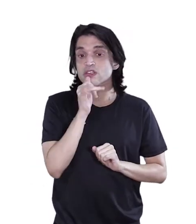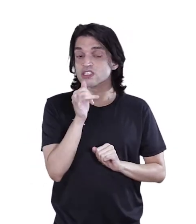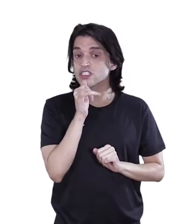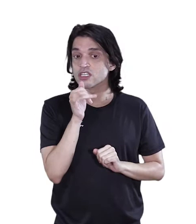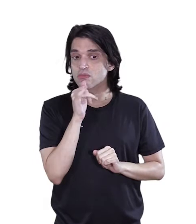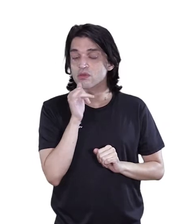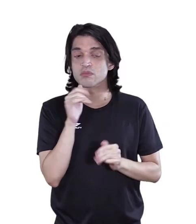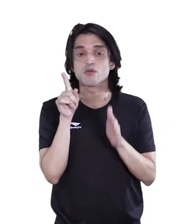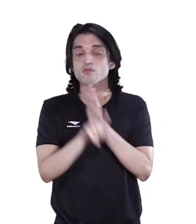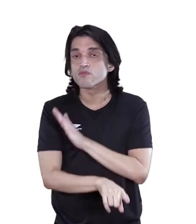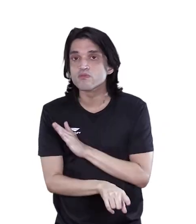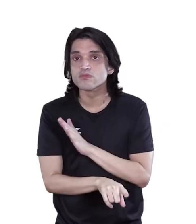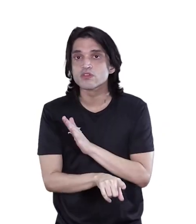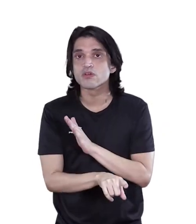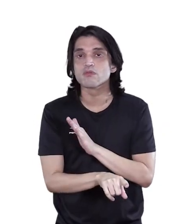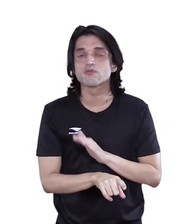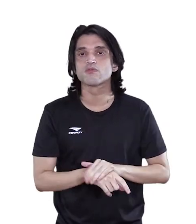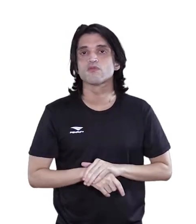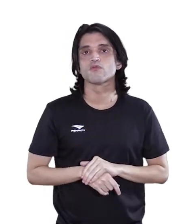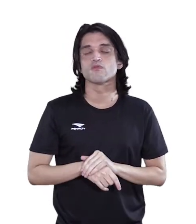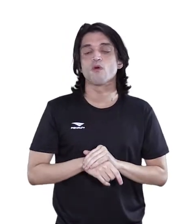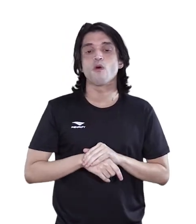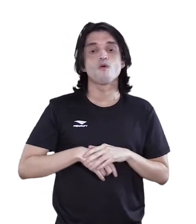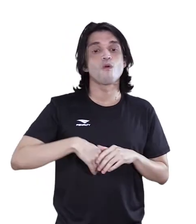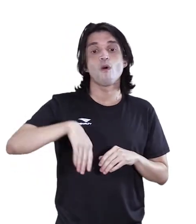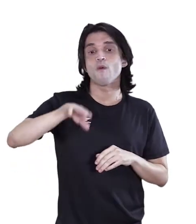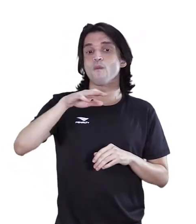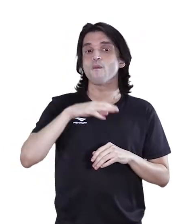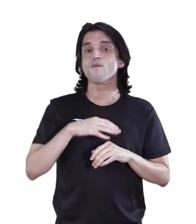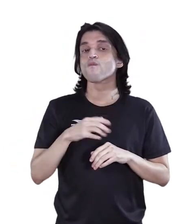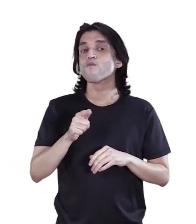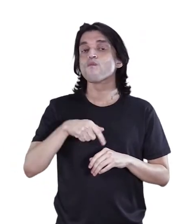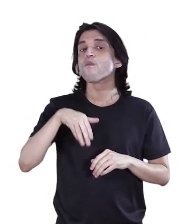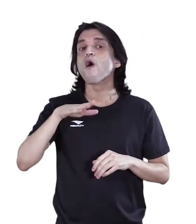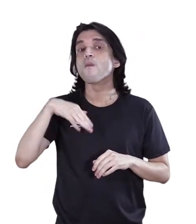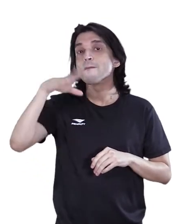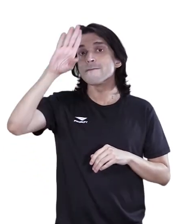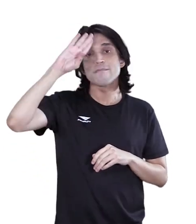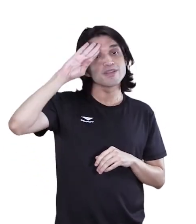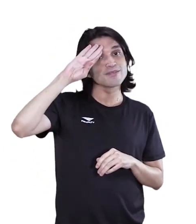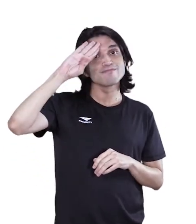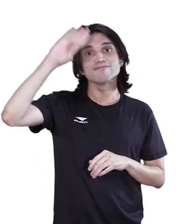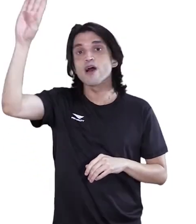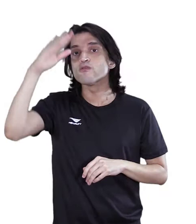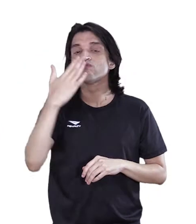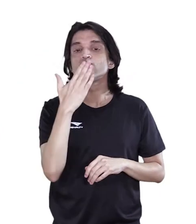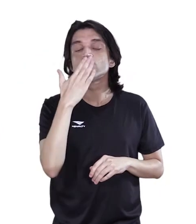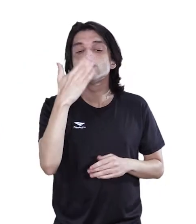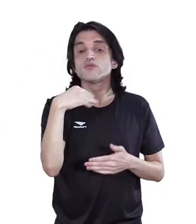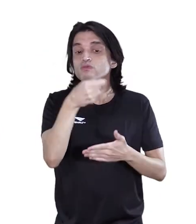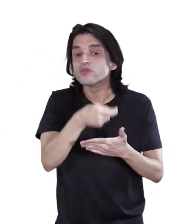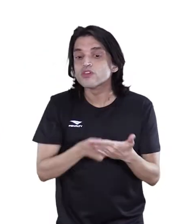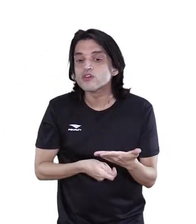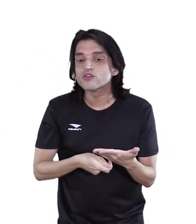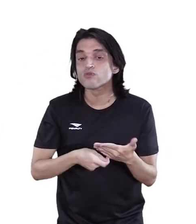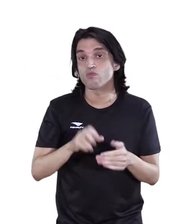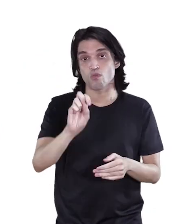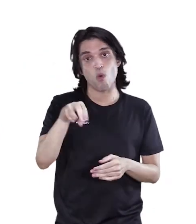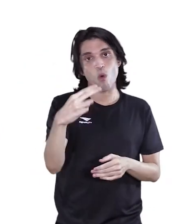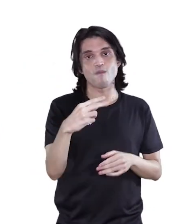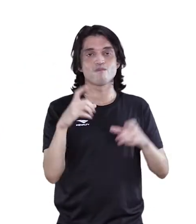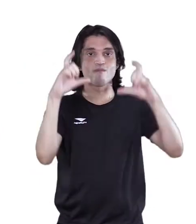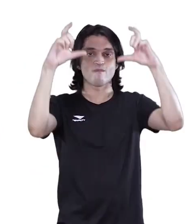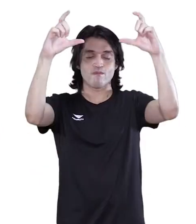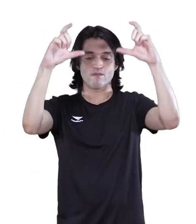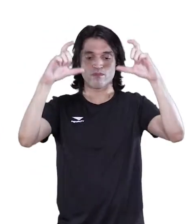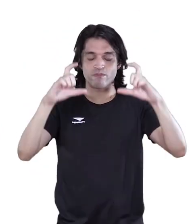tipo preponderante ou poderá selecionar um determinado trecho do texto para que você